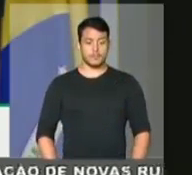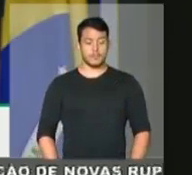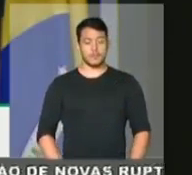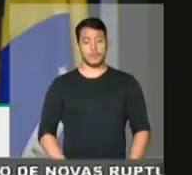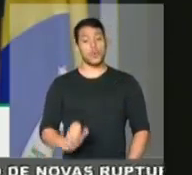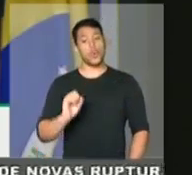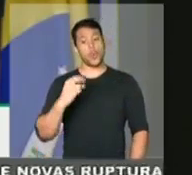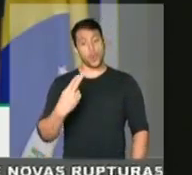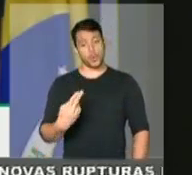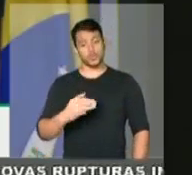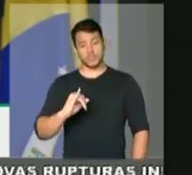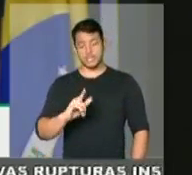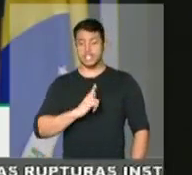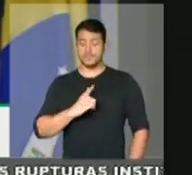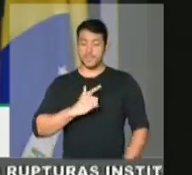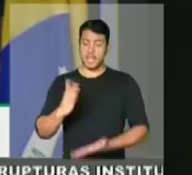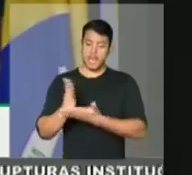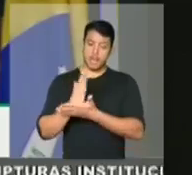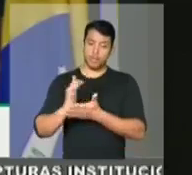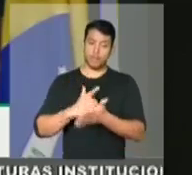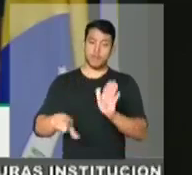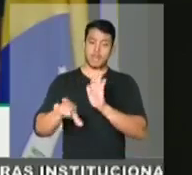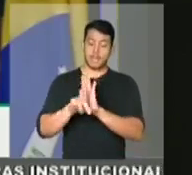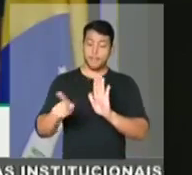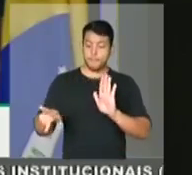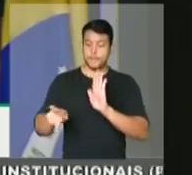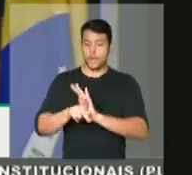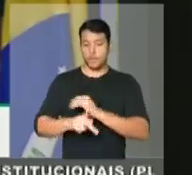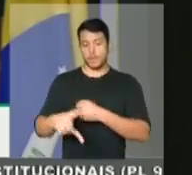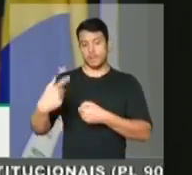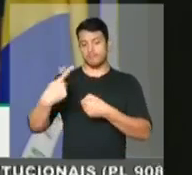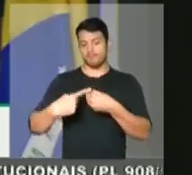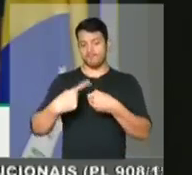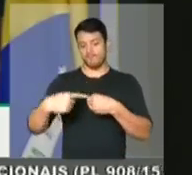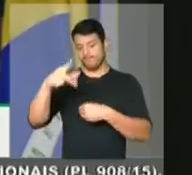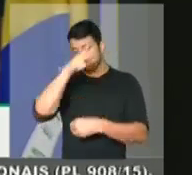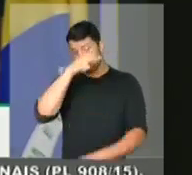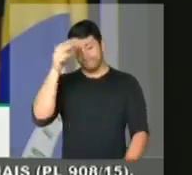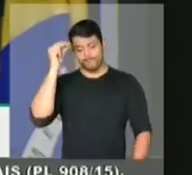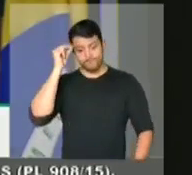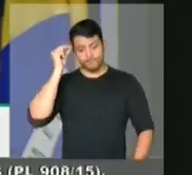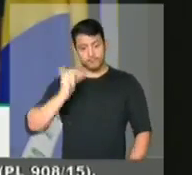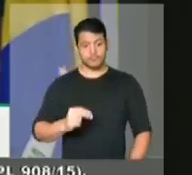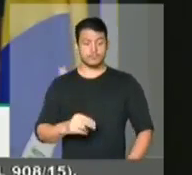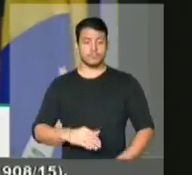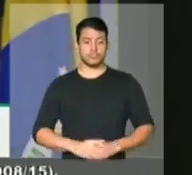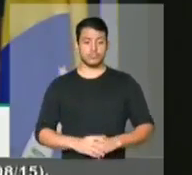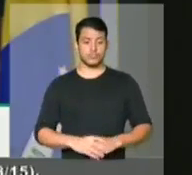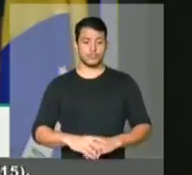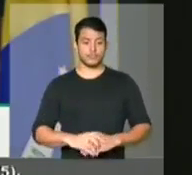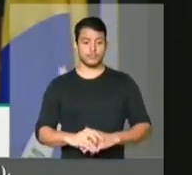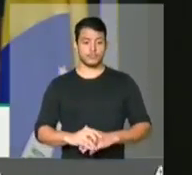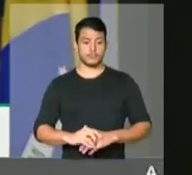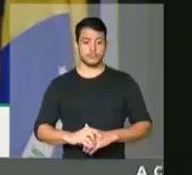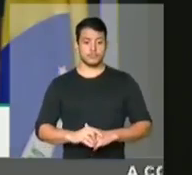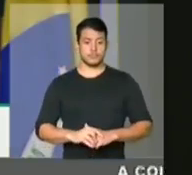do poder público municipal. Esta lei entra em vigor na data da sua publicação.